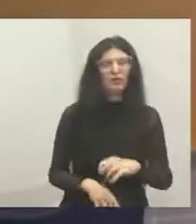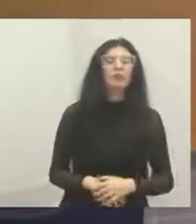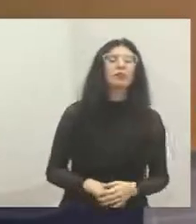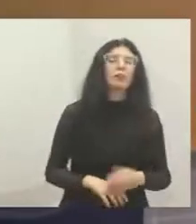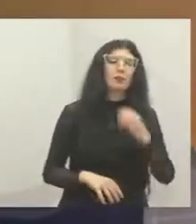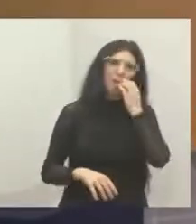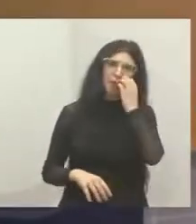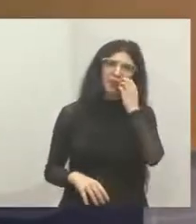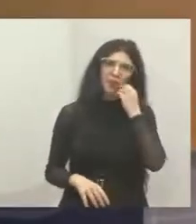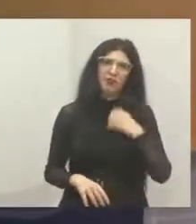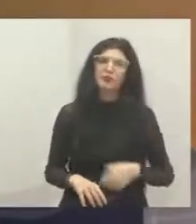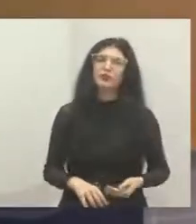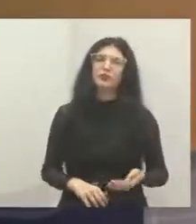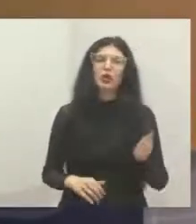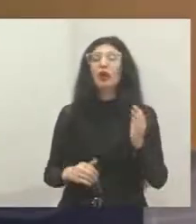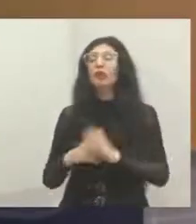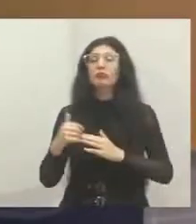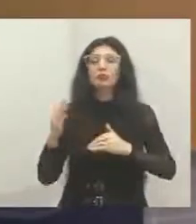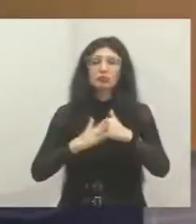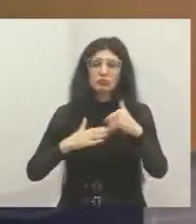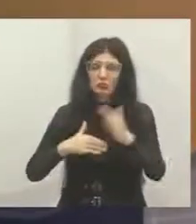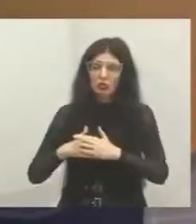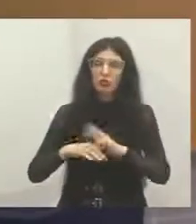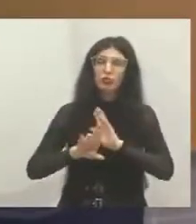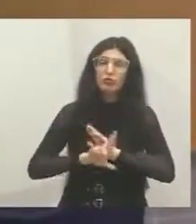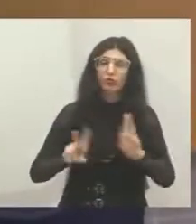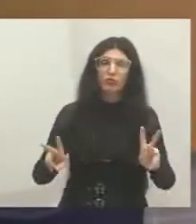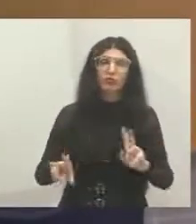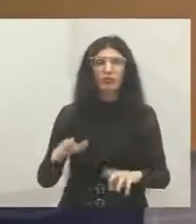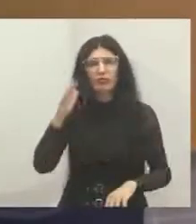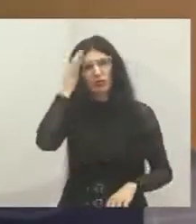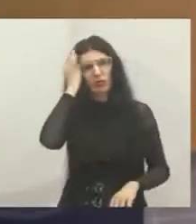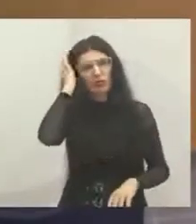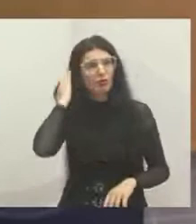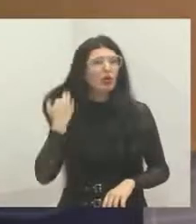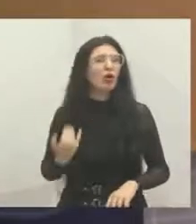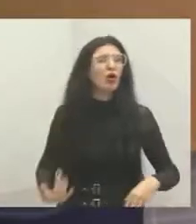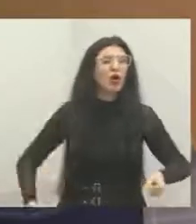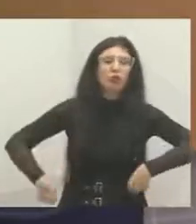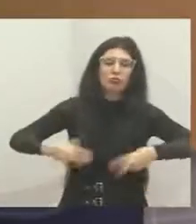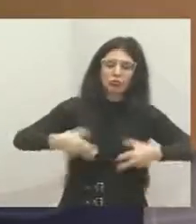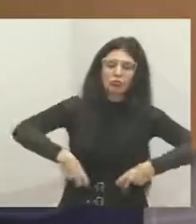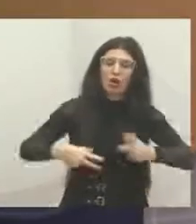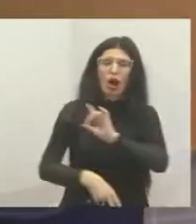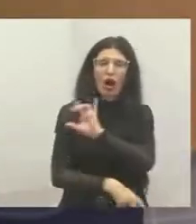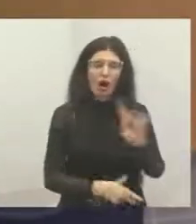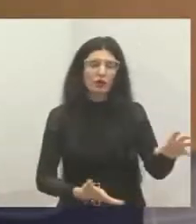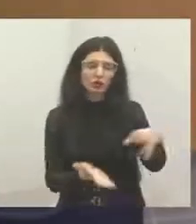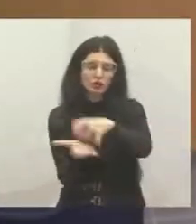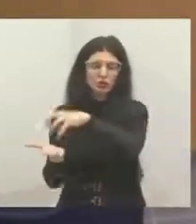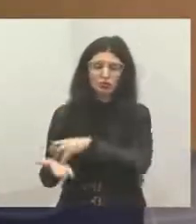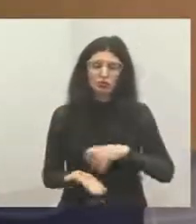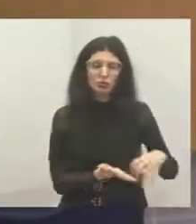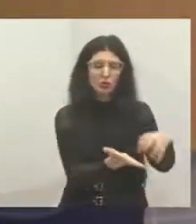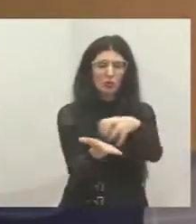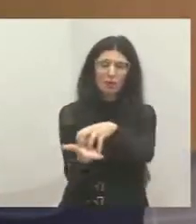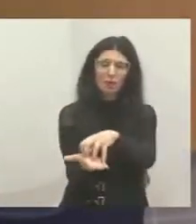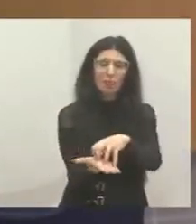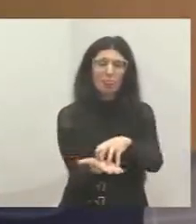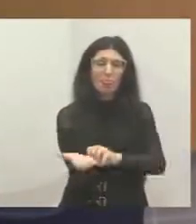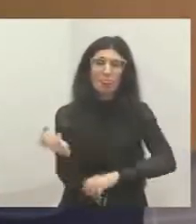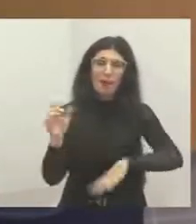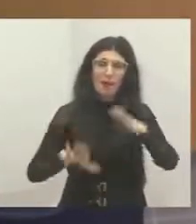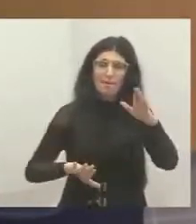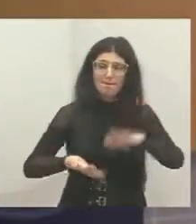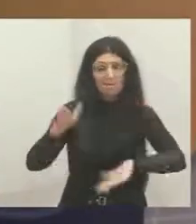estamos esclarecendo de uma forma mais clara e evidente qual está sendo os gastos por cada secretaria, de acordo com o orçamento. Agora,